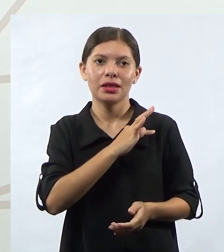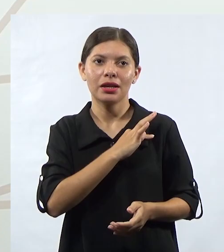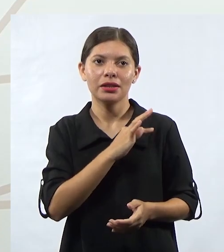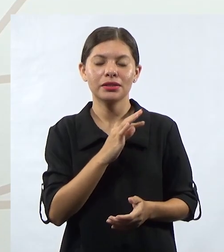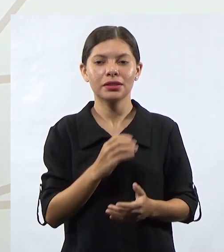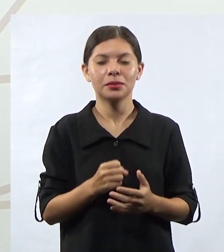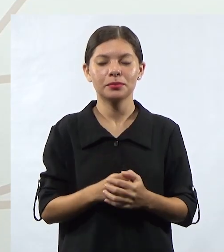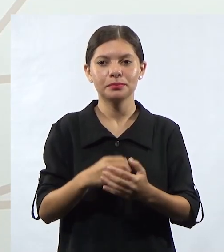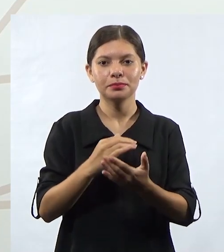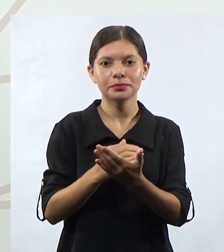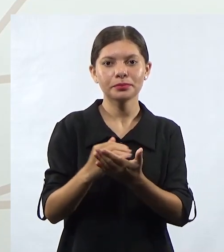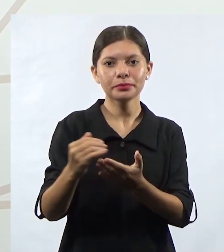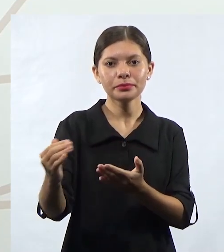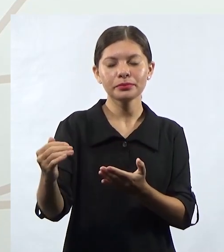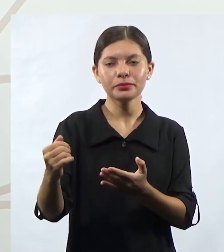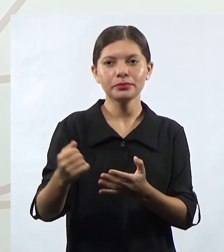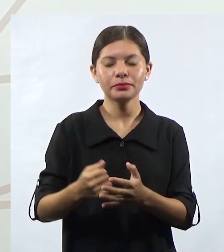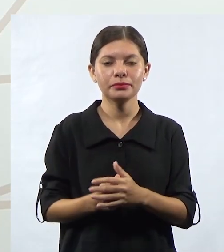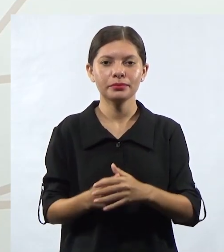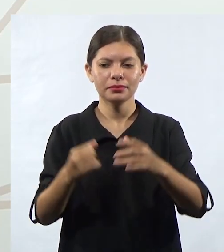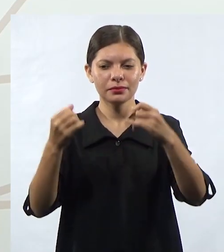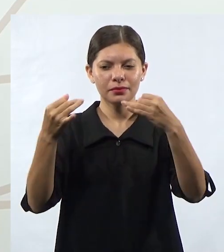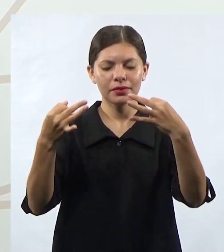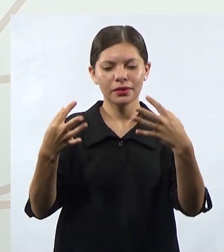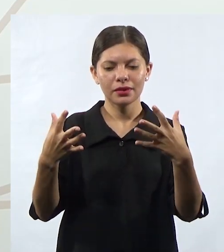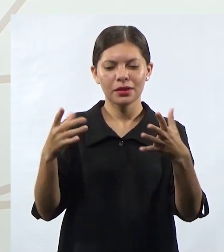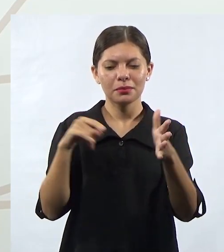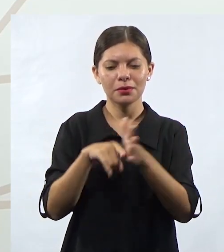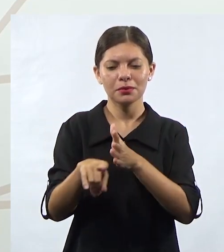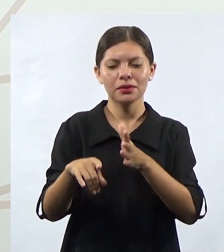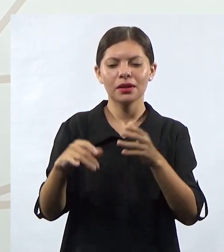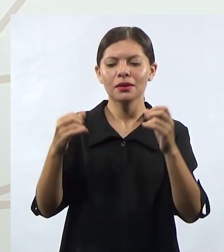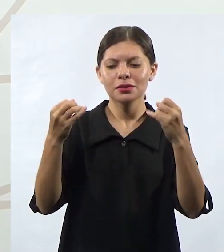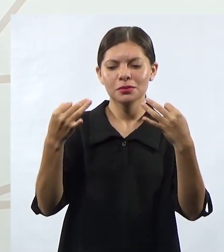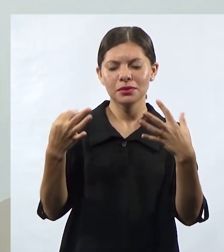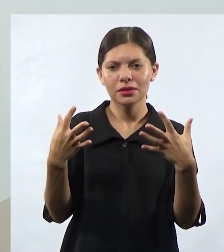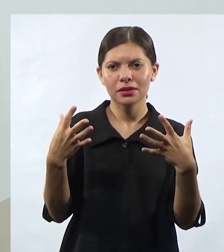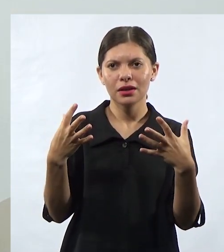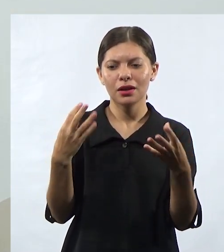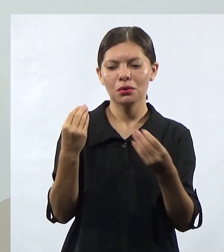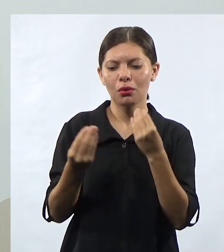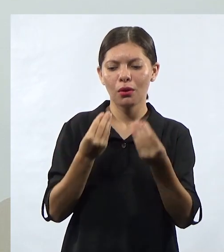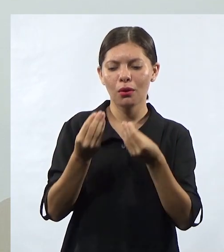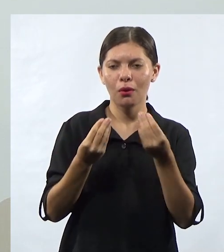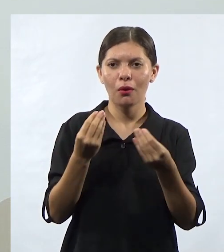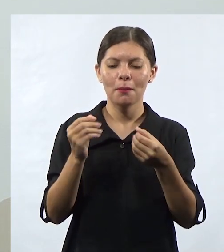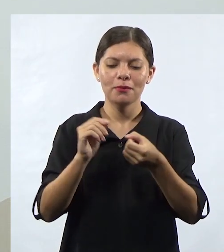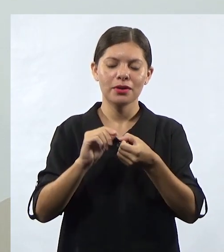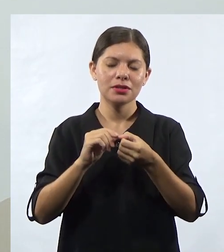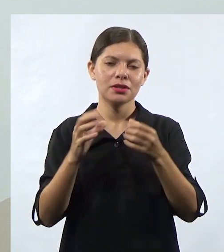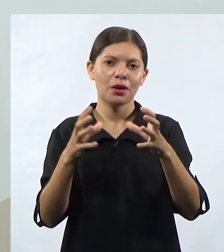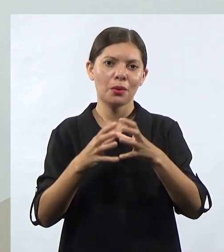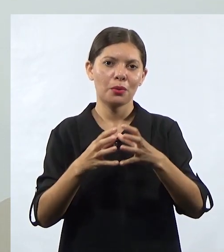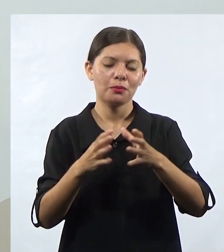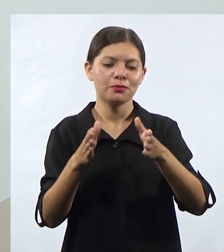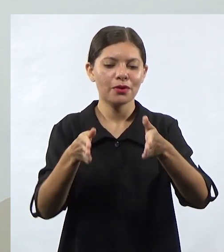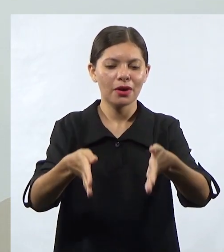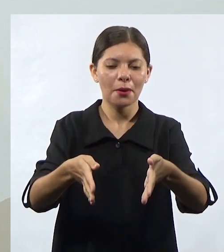pode falar para a gente, explicar como que a gente consegue fazer um grupo focal? Bom, a gente tem